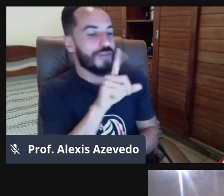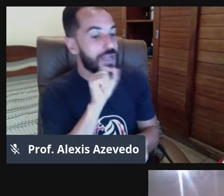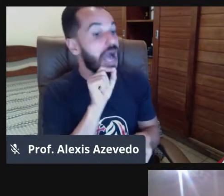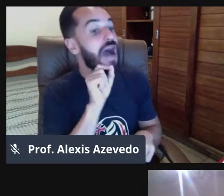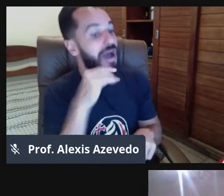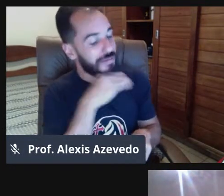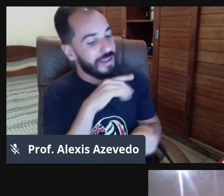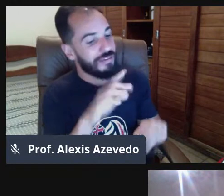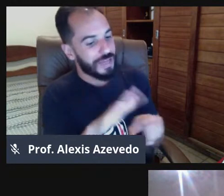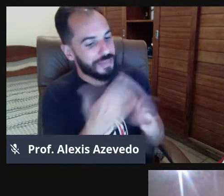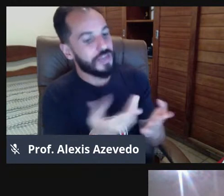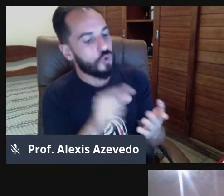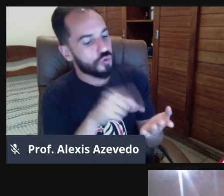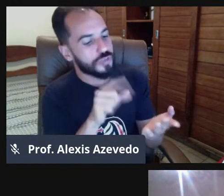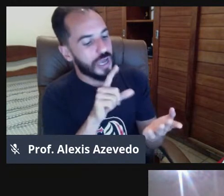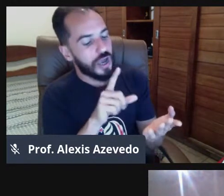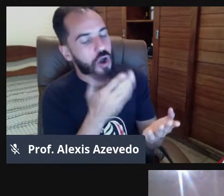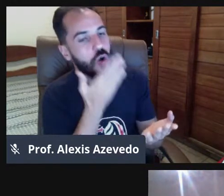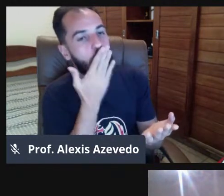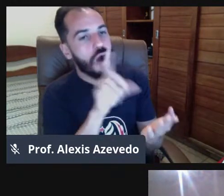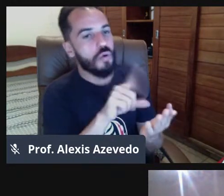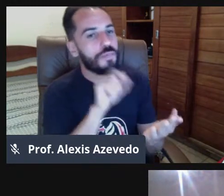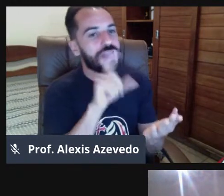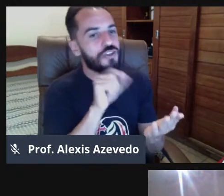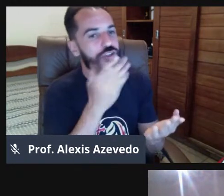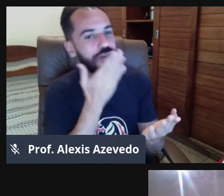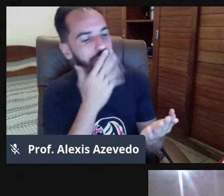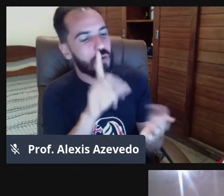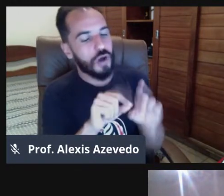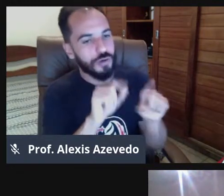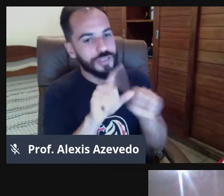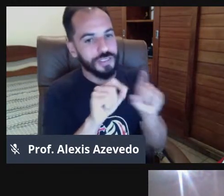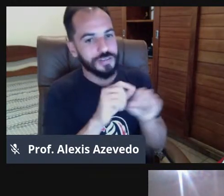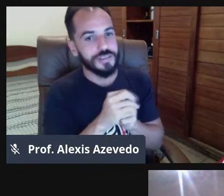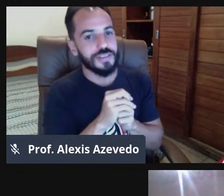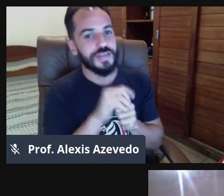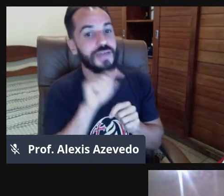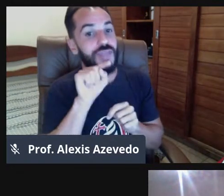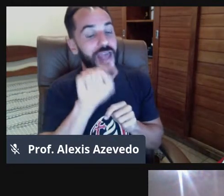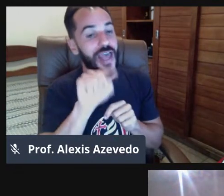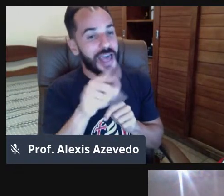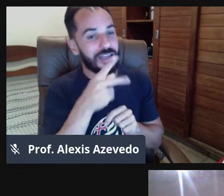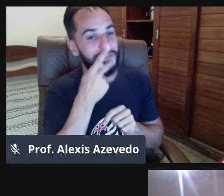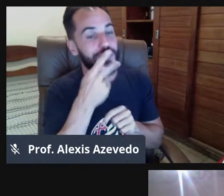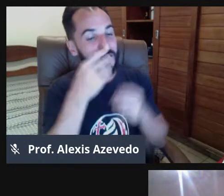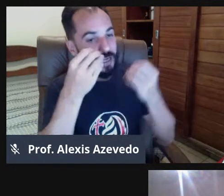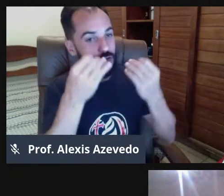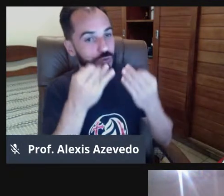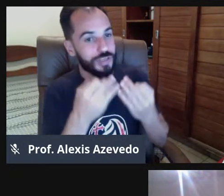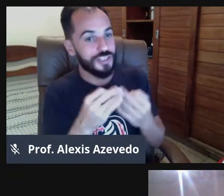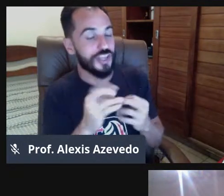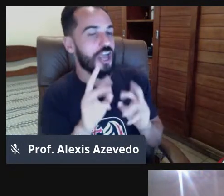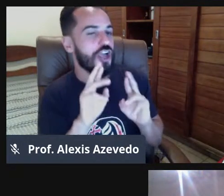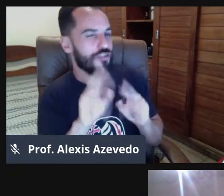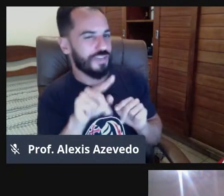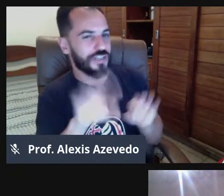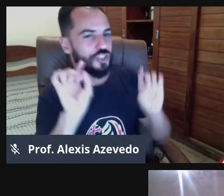diferencial desse currículo é que cada pessoa pode traçar um roteiro diferente e pode ter